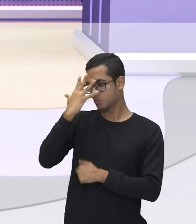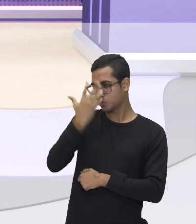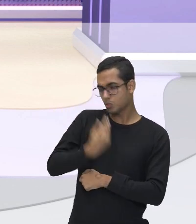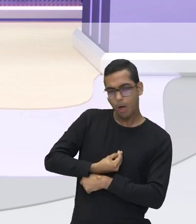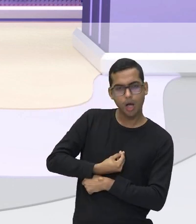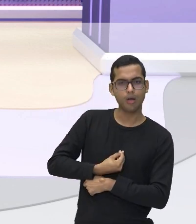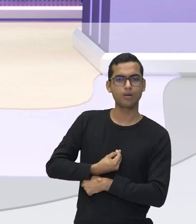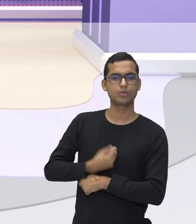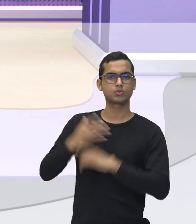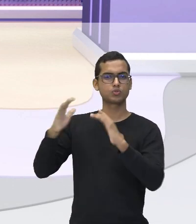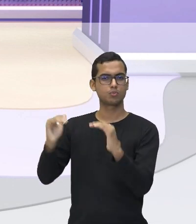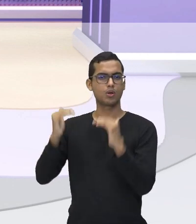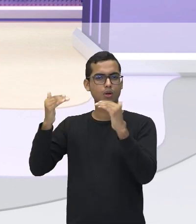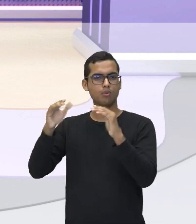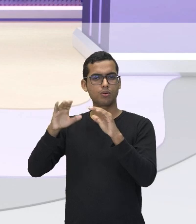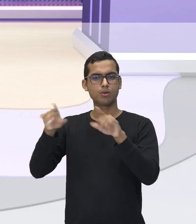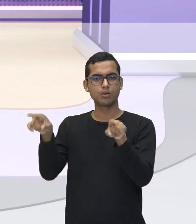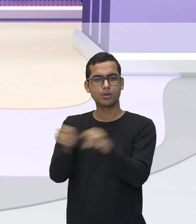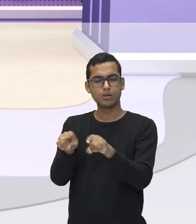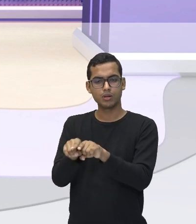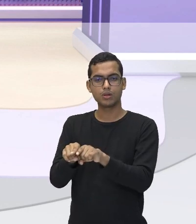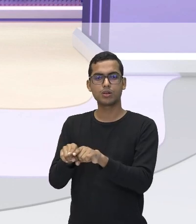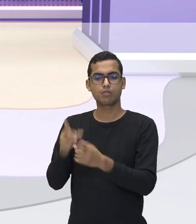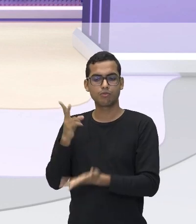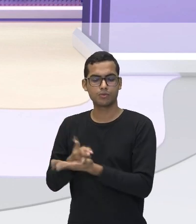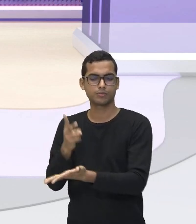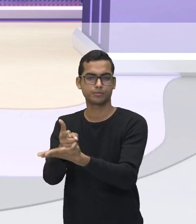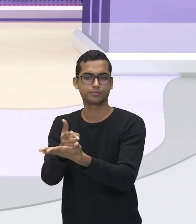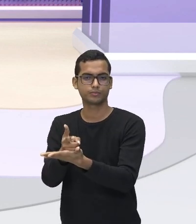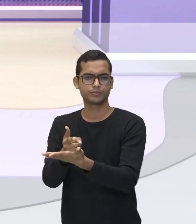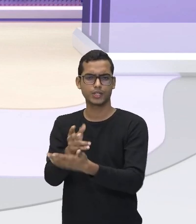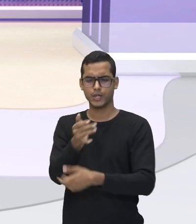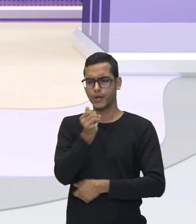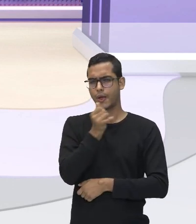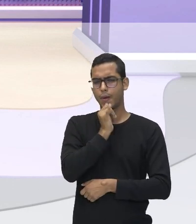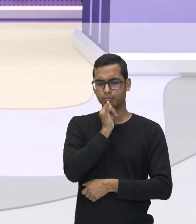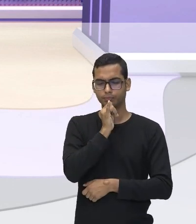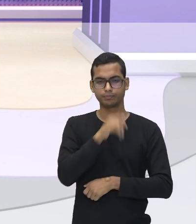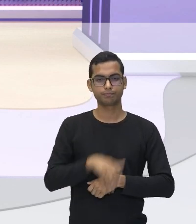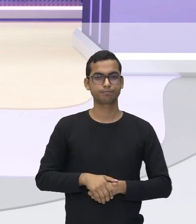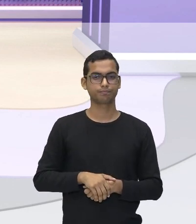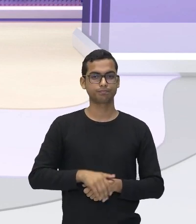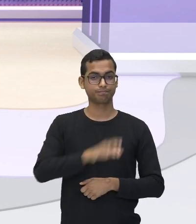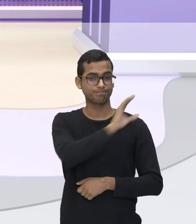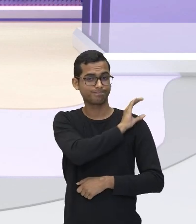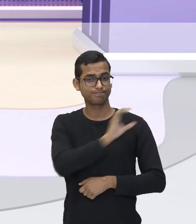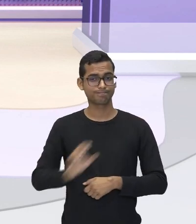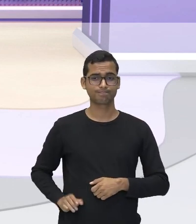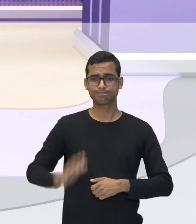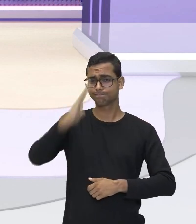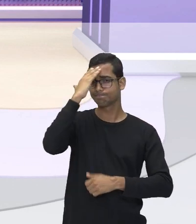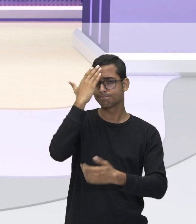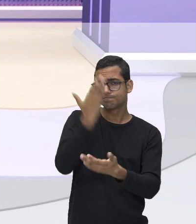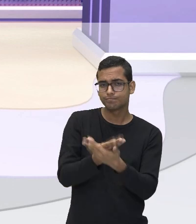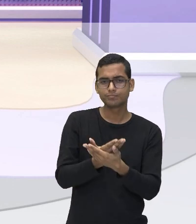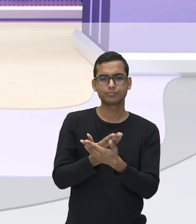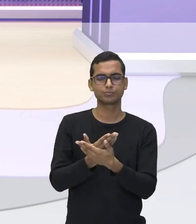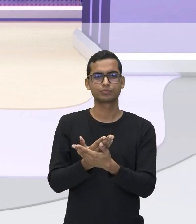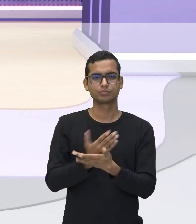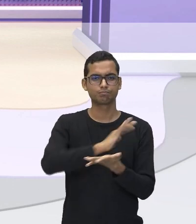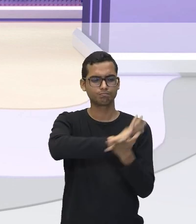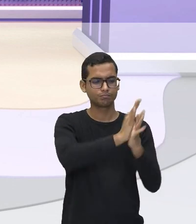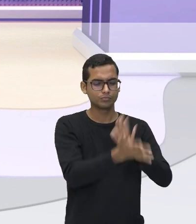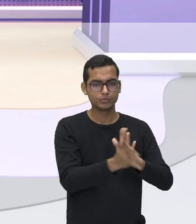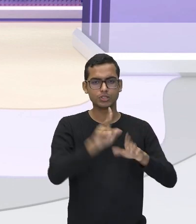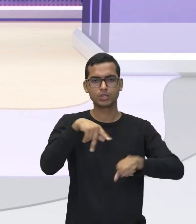outra maneira, de uma outra forma. Vamos voltar aqui, por exemplo, do cristianismo e acreditar que, mesmo depois do retorno